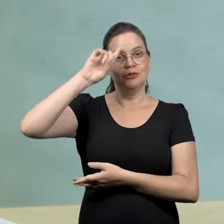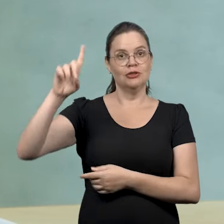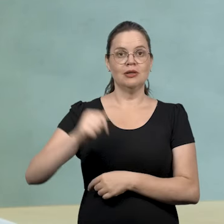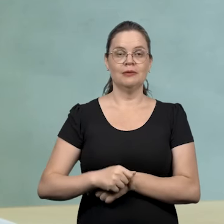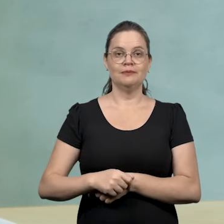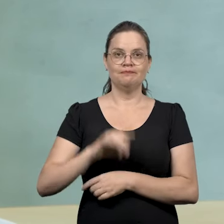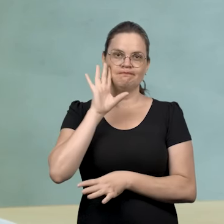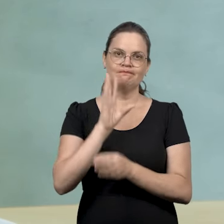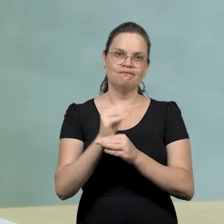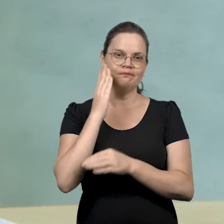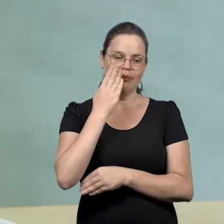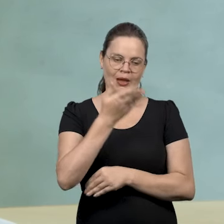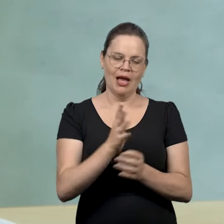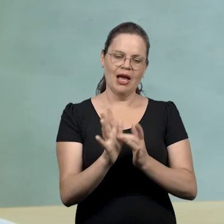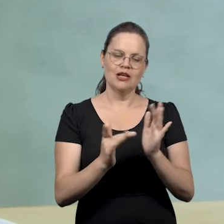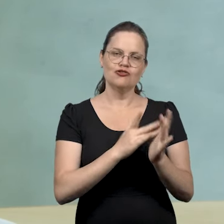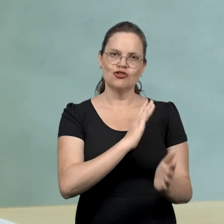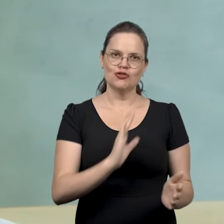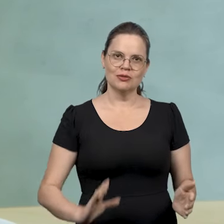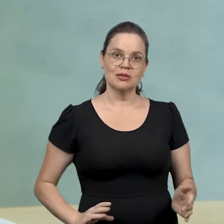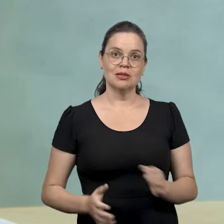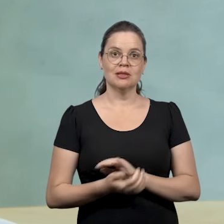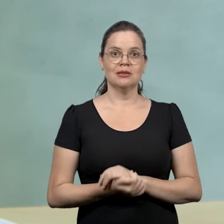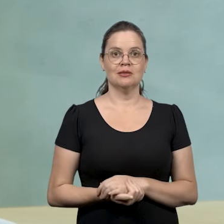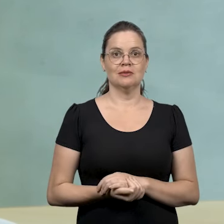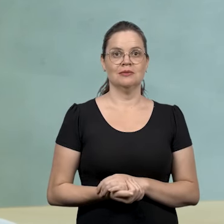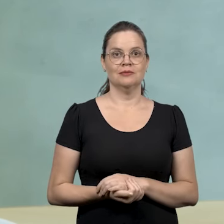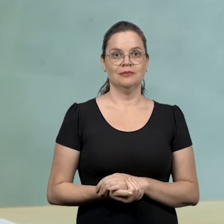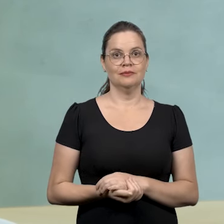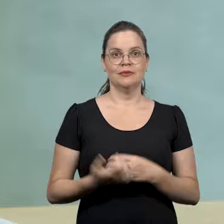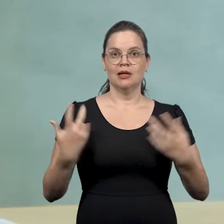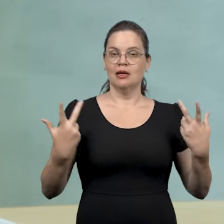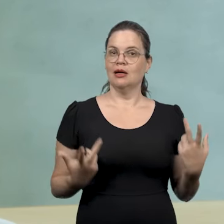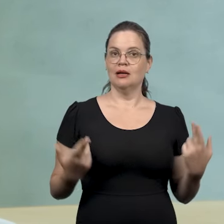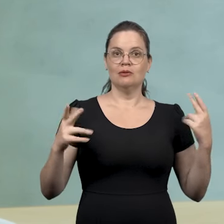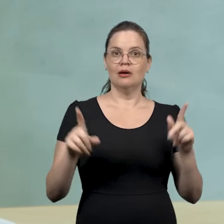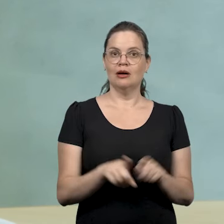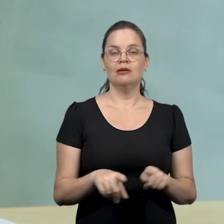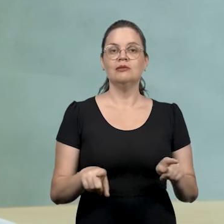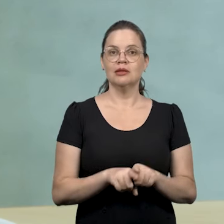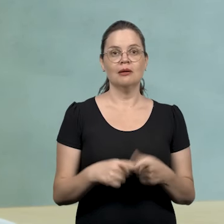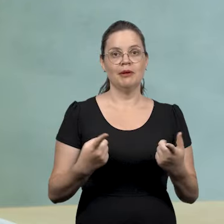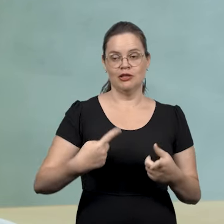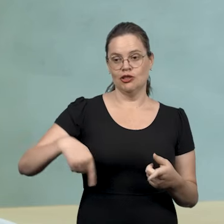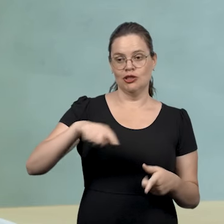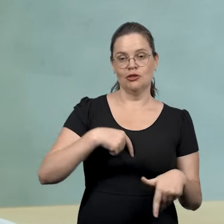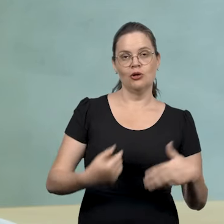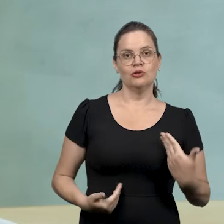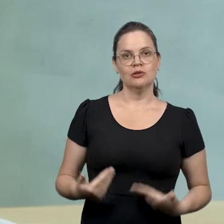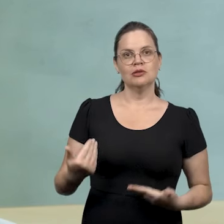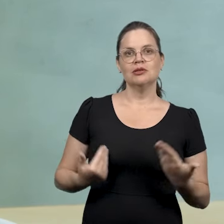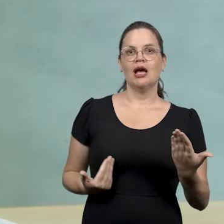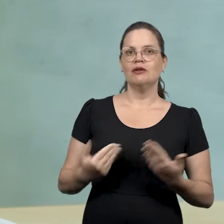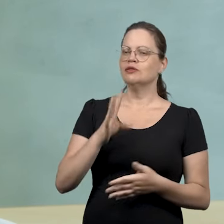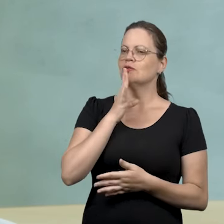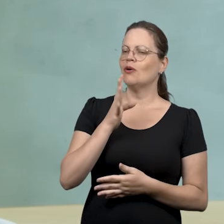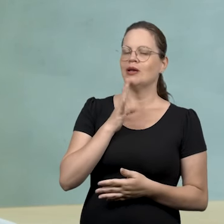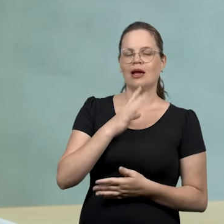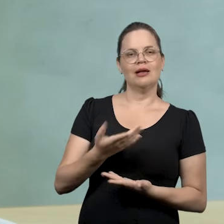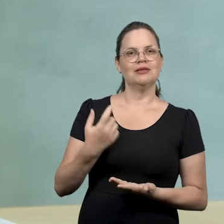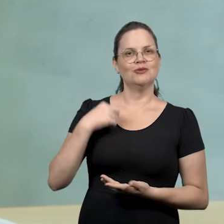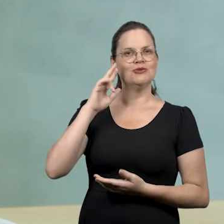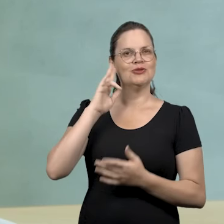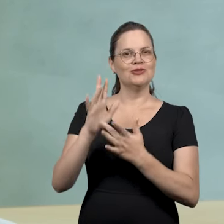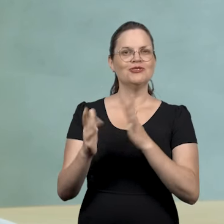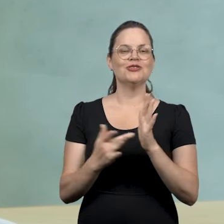ali verdadeiramente era o Cristo, né? E desta forma é assim que a noiva, ela reconhece o seu noivo, com entrega, né?